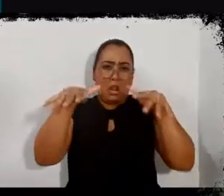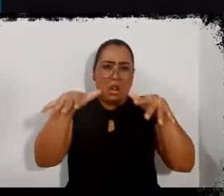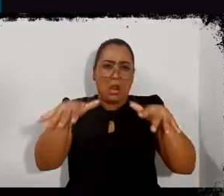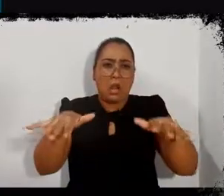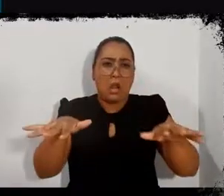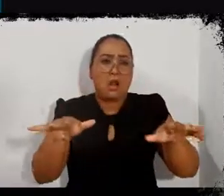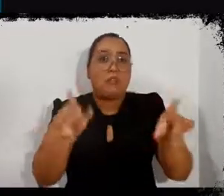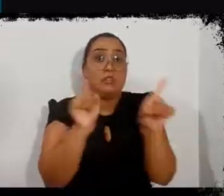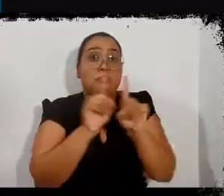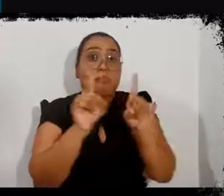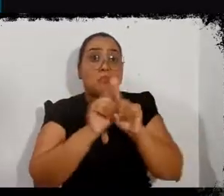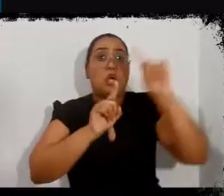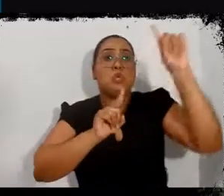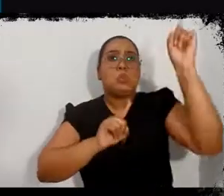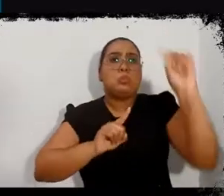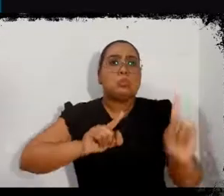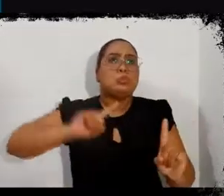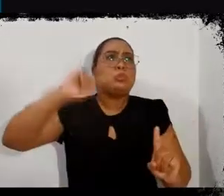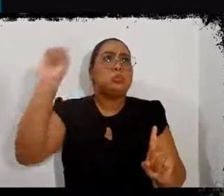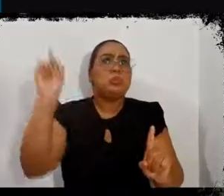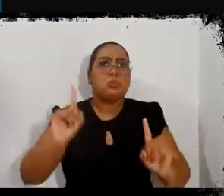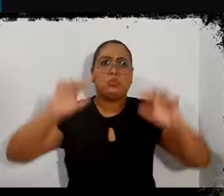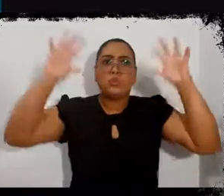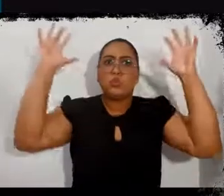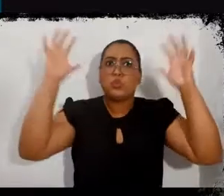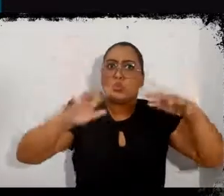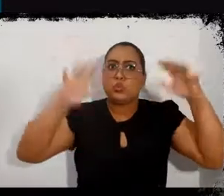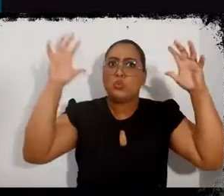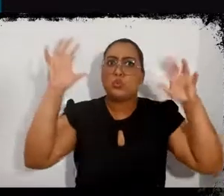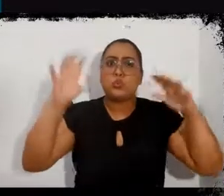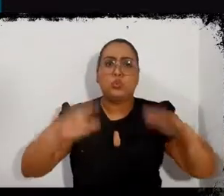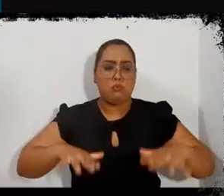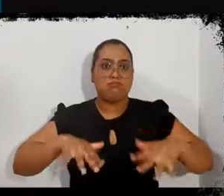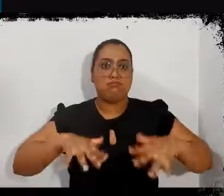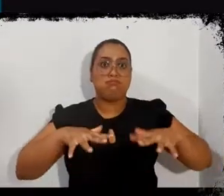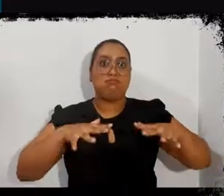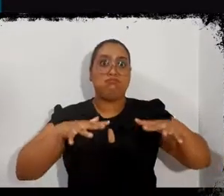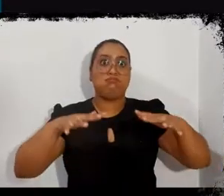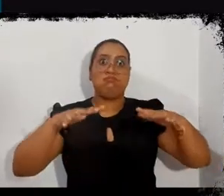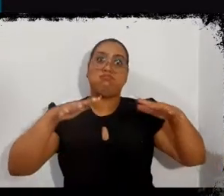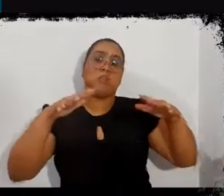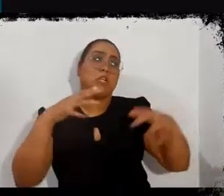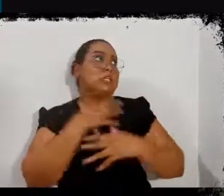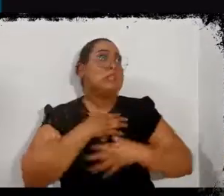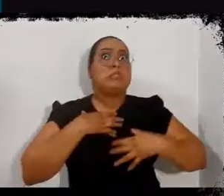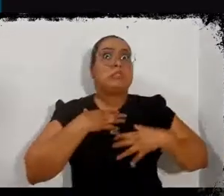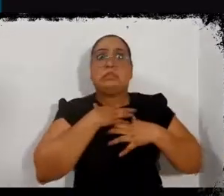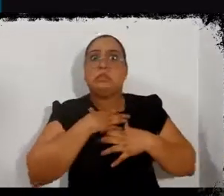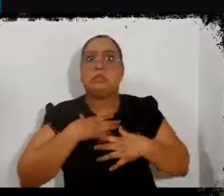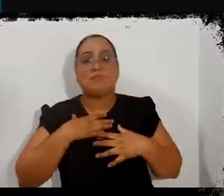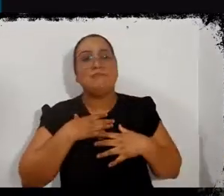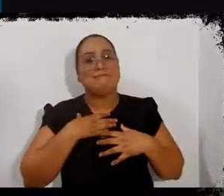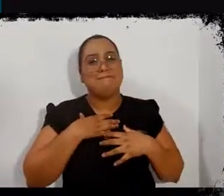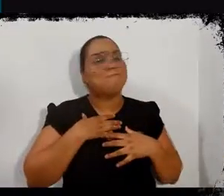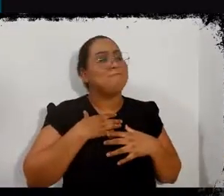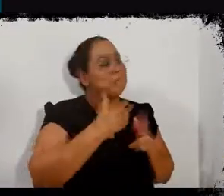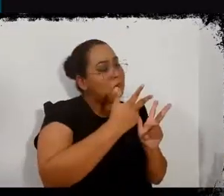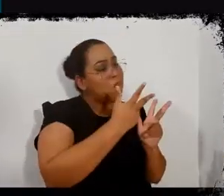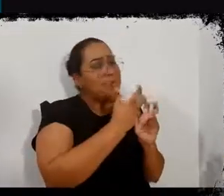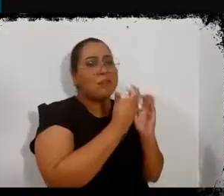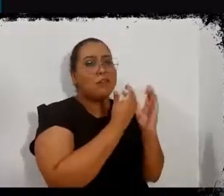tempestades, inundações, raios, trovões. Na mesma linha do